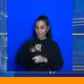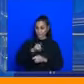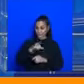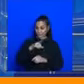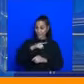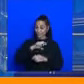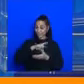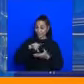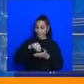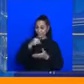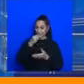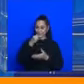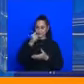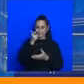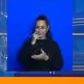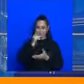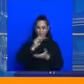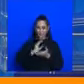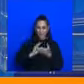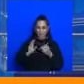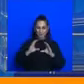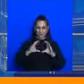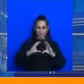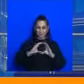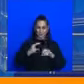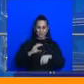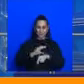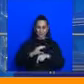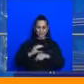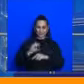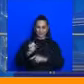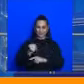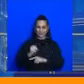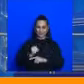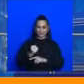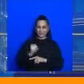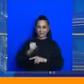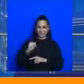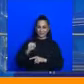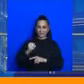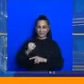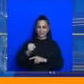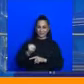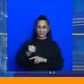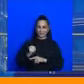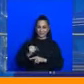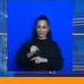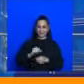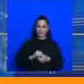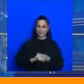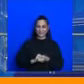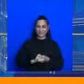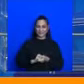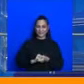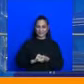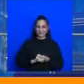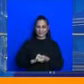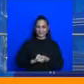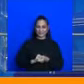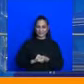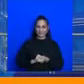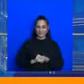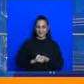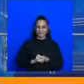tem muitas chances. Bola cinza número 88. Cinza